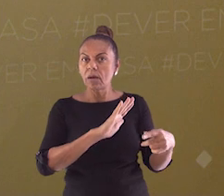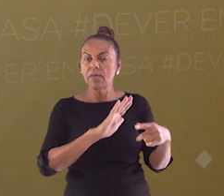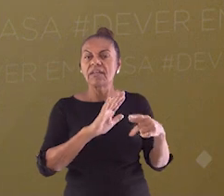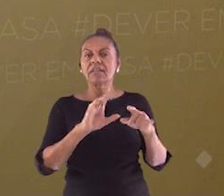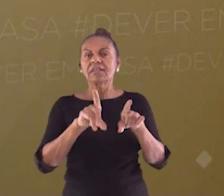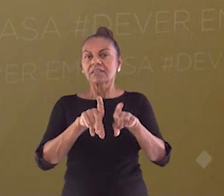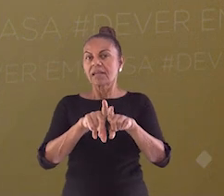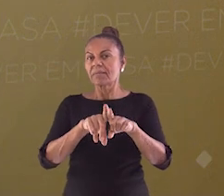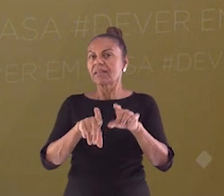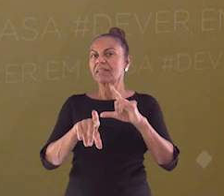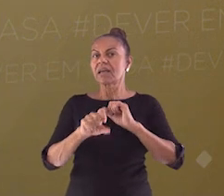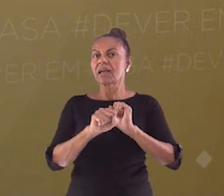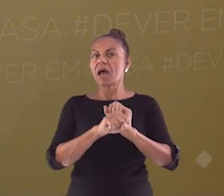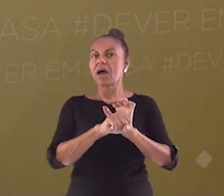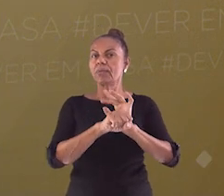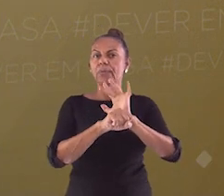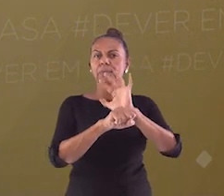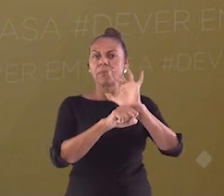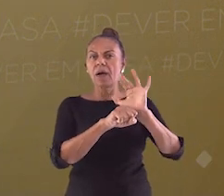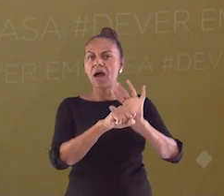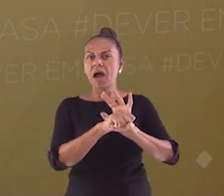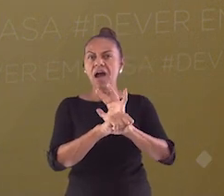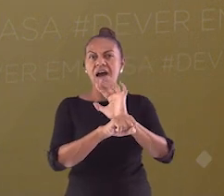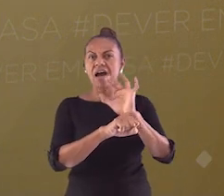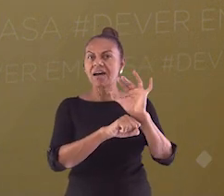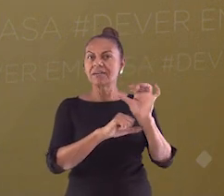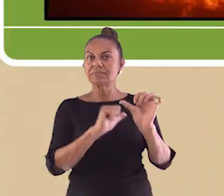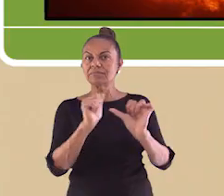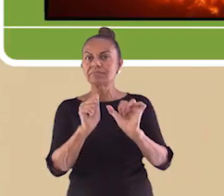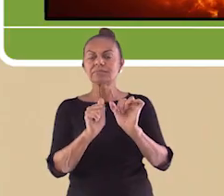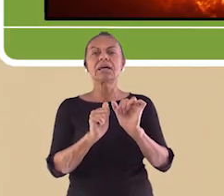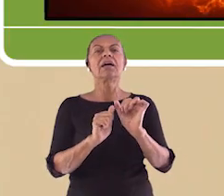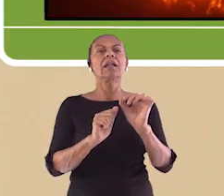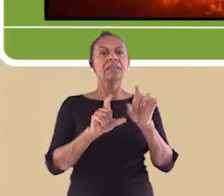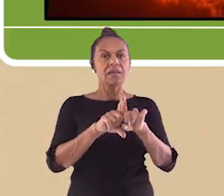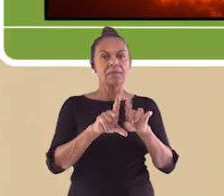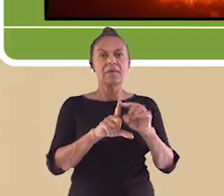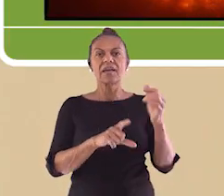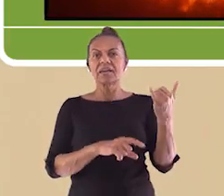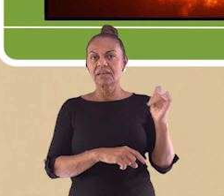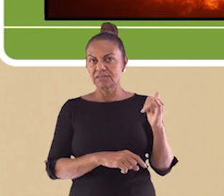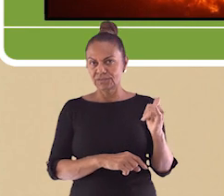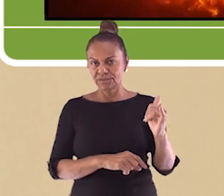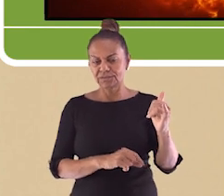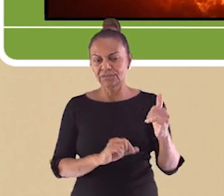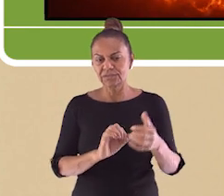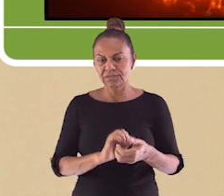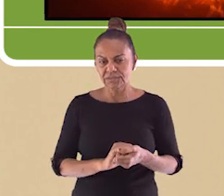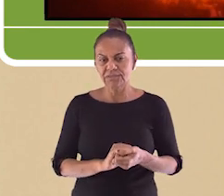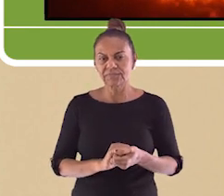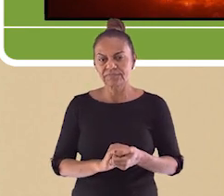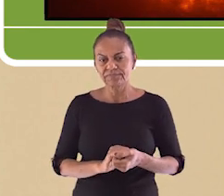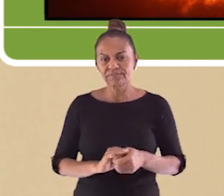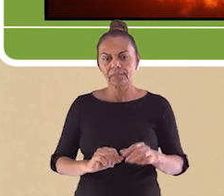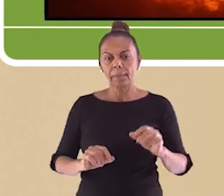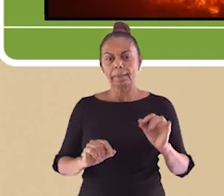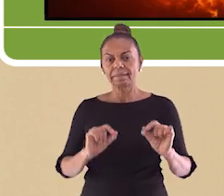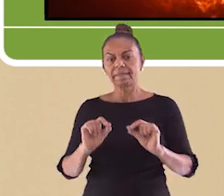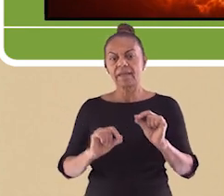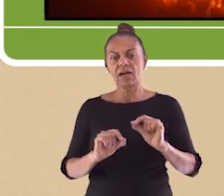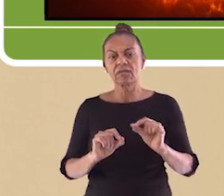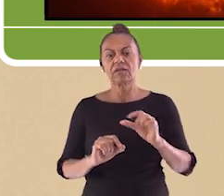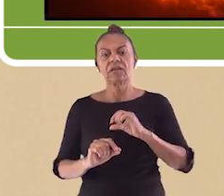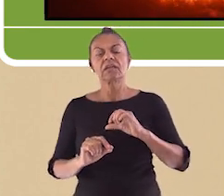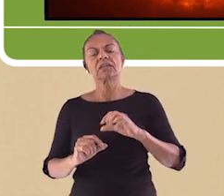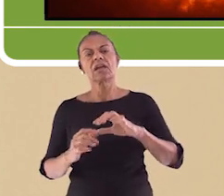que produzem e emitem grande quantidade de energia, advinda de processos de fissão e fusão nucleares